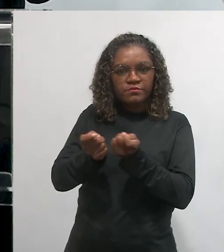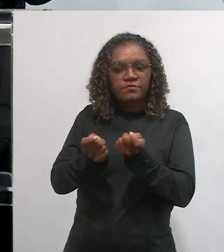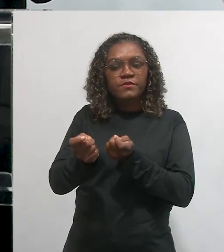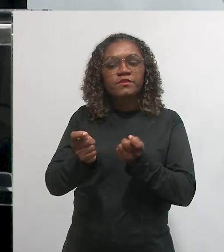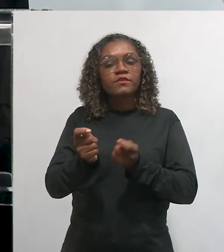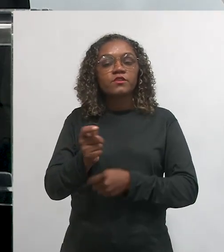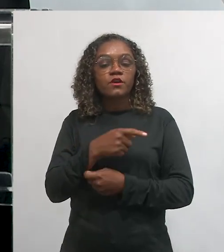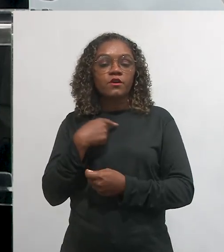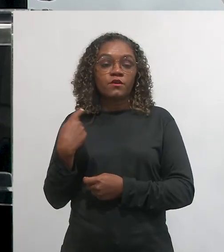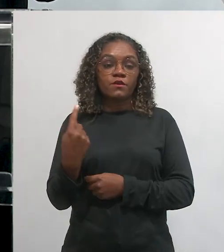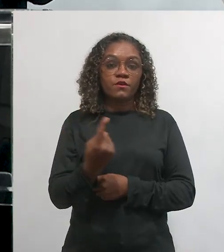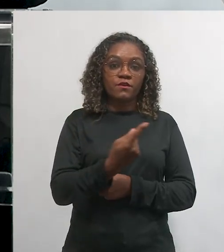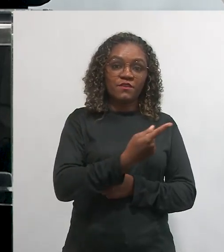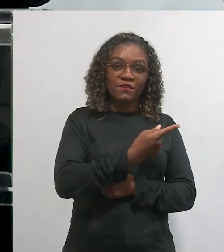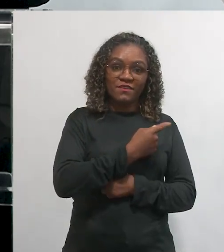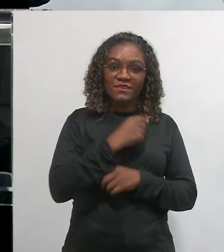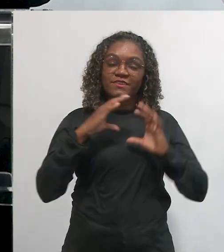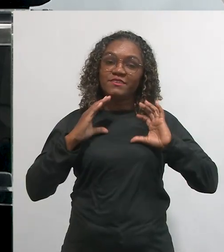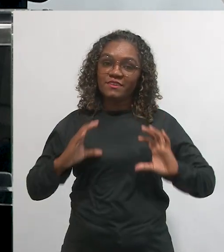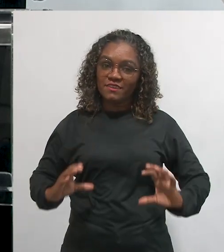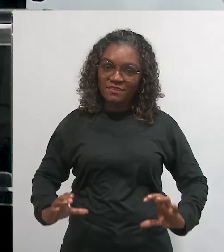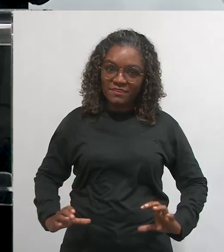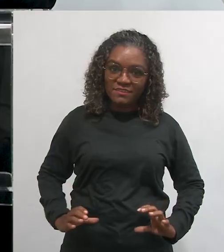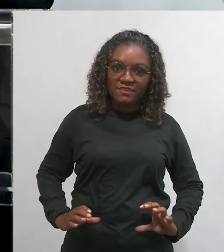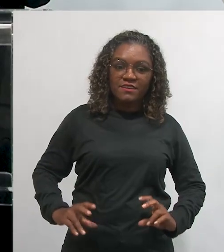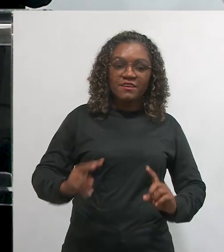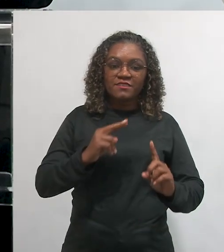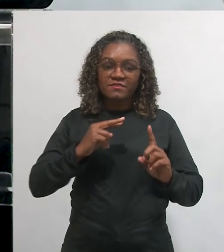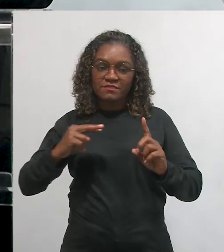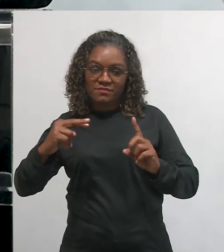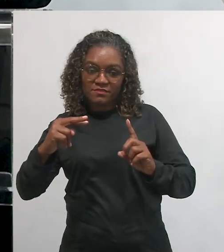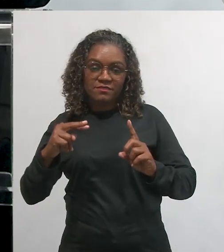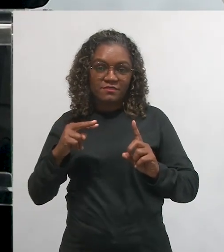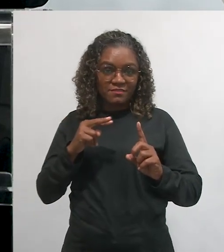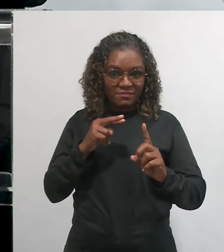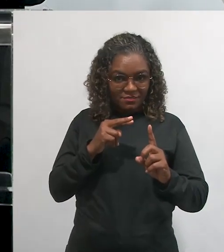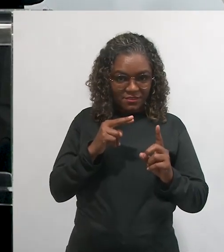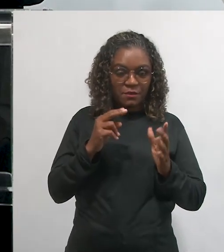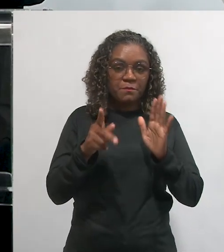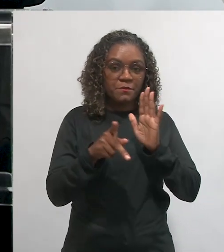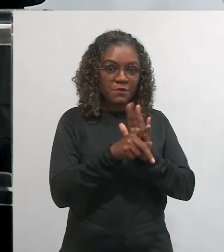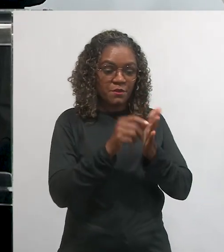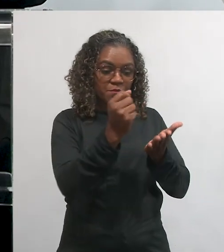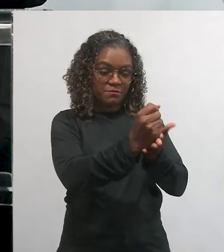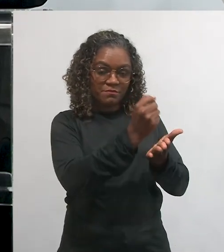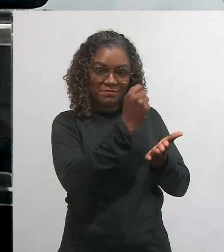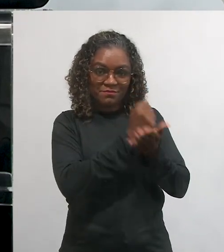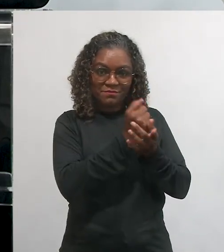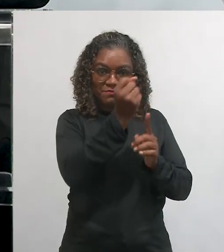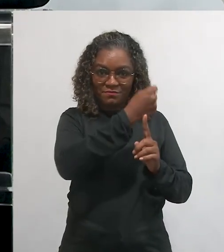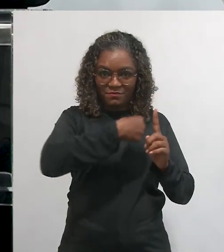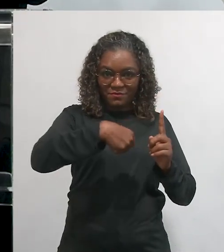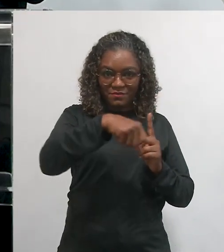cidadãos, na perspectiva do contratualismo, cedemos as nossas